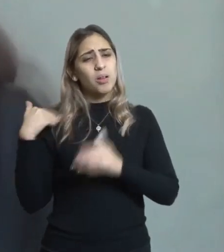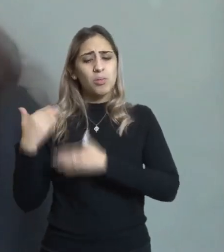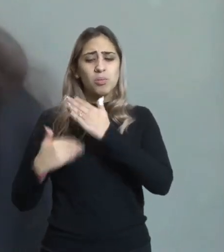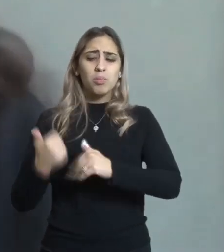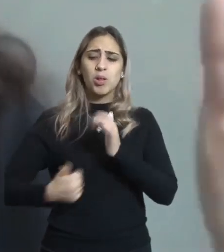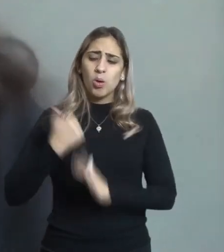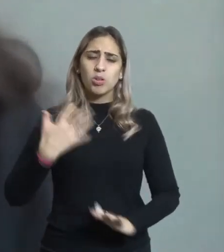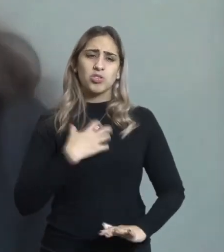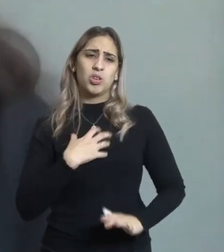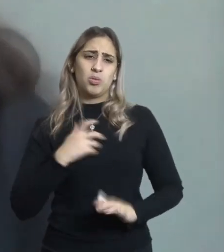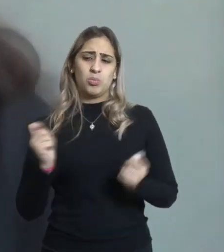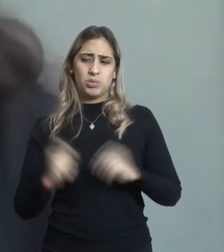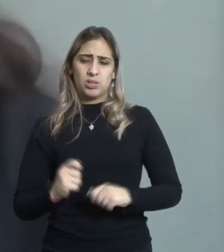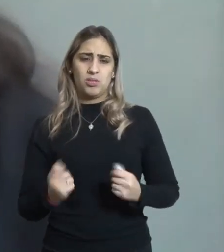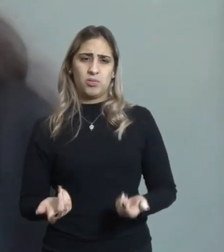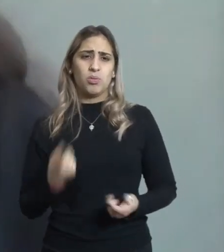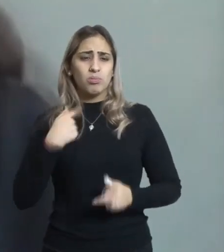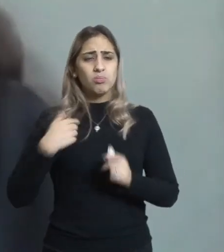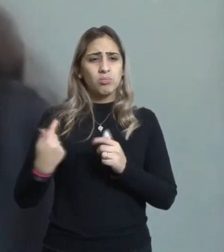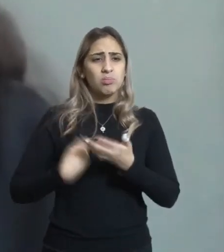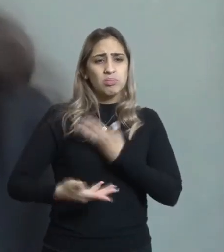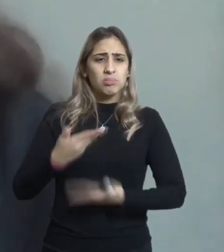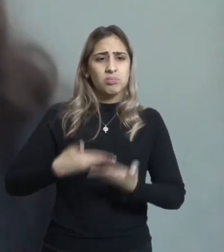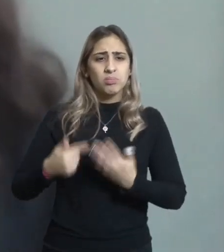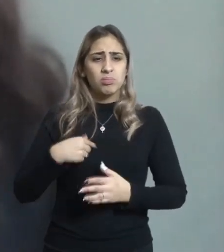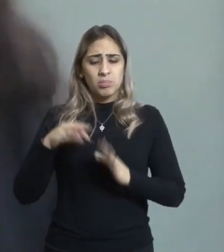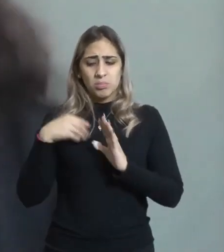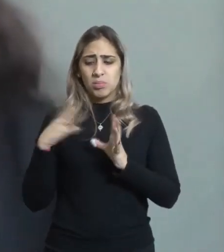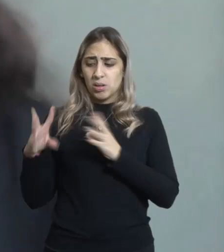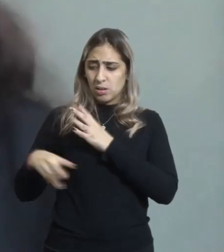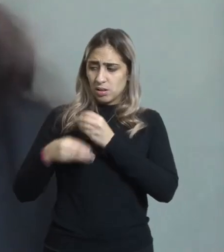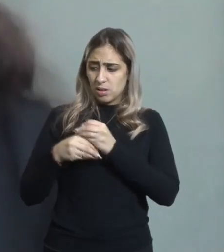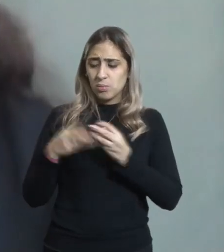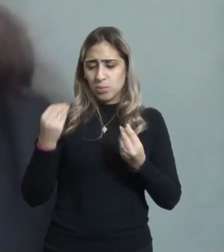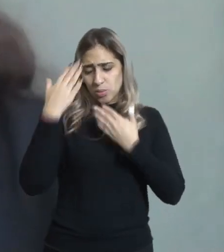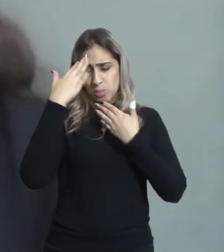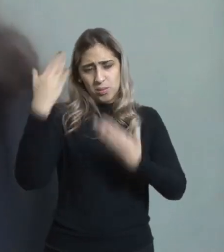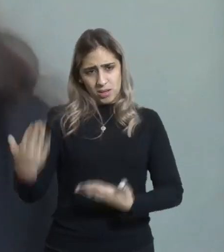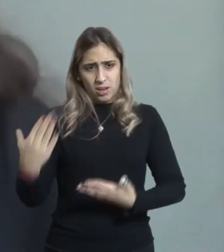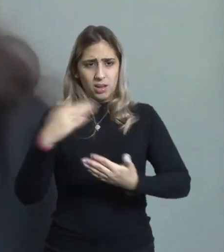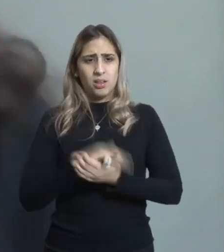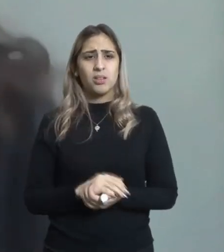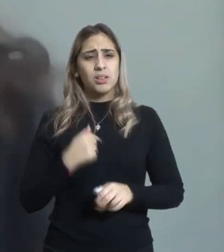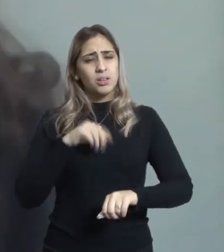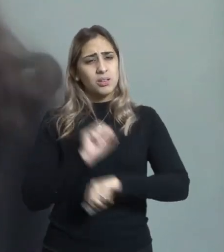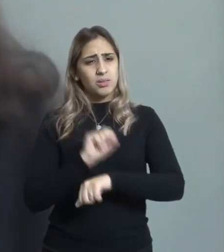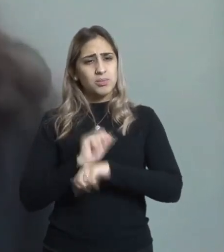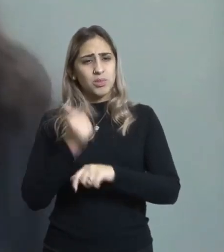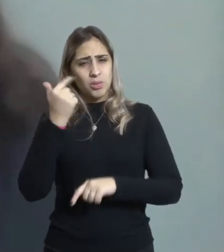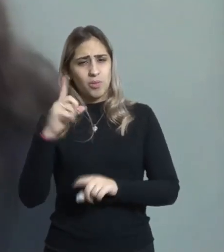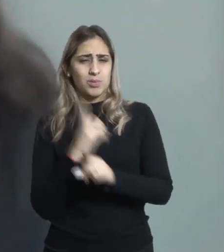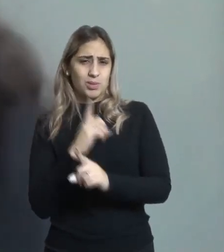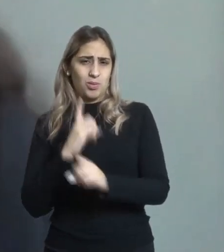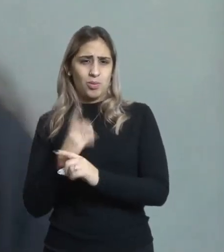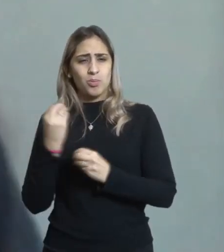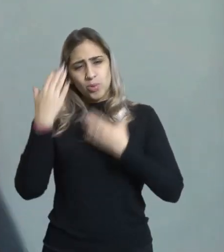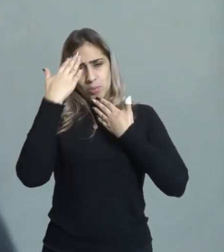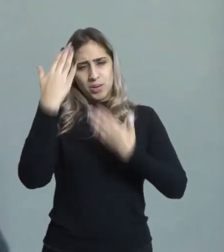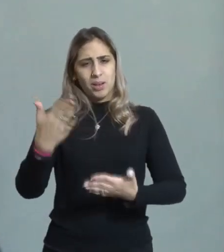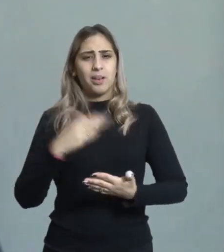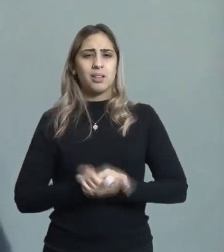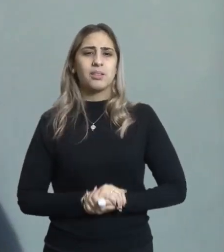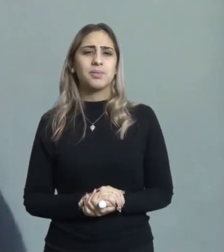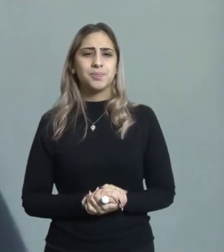possível. Pessoal, meu contato está no final também da apresentação. Muito obrigada e espero novos encontros. Muito